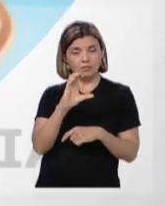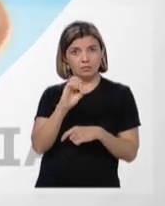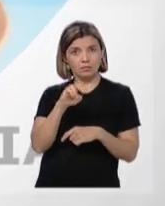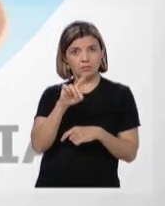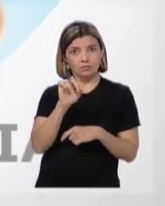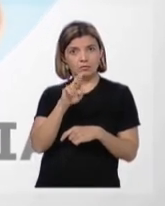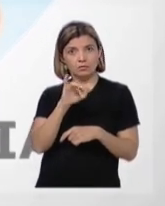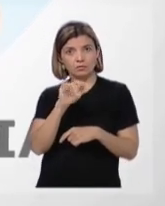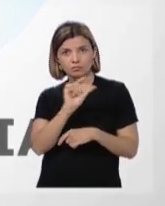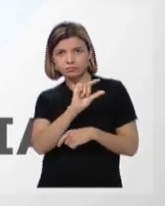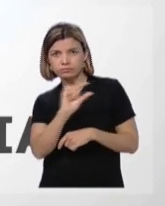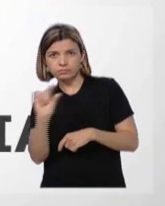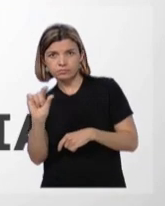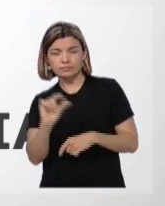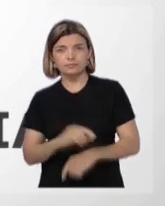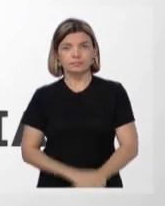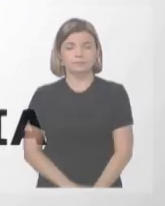mitocôndria.